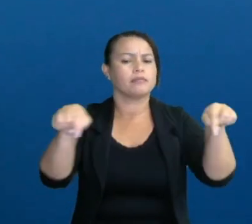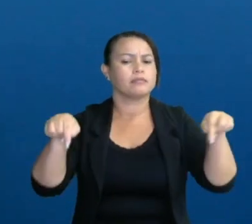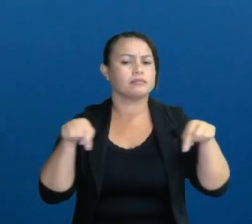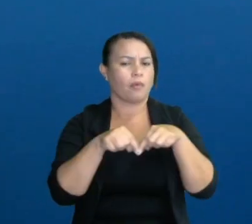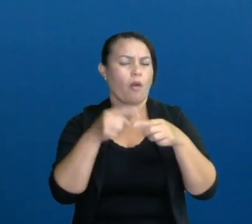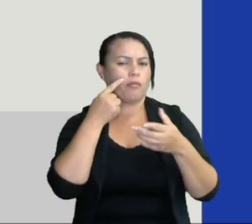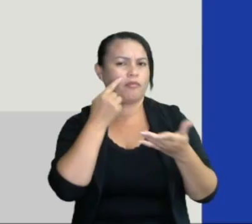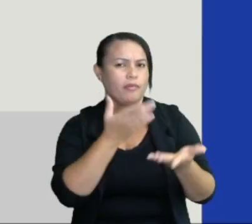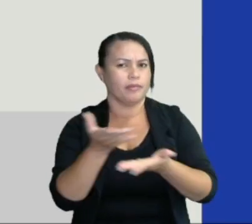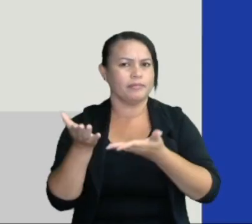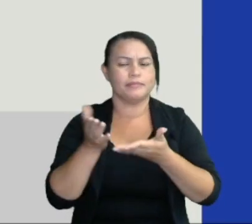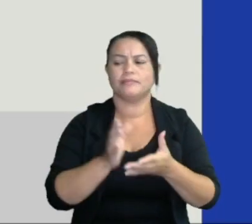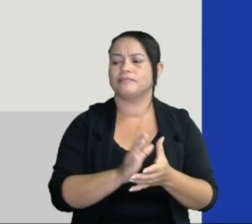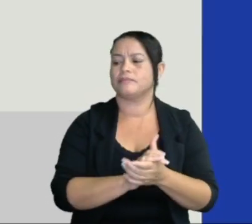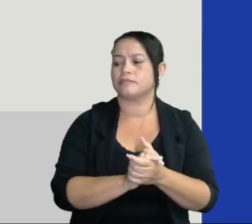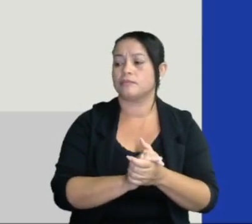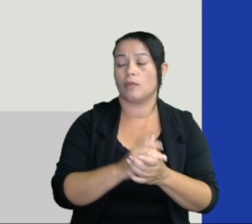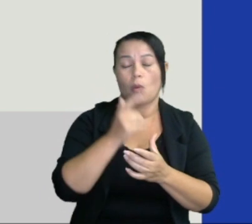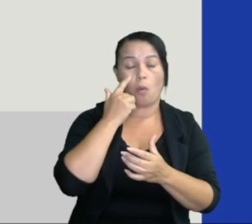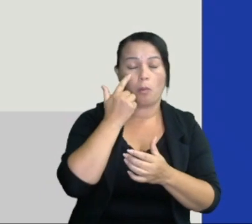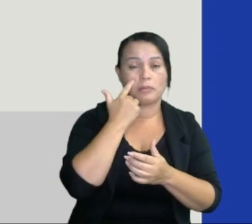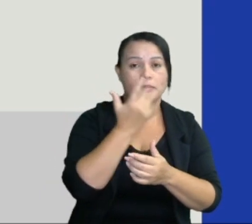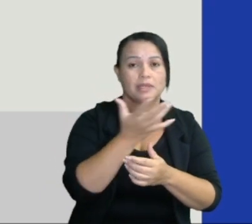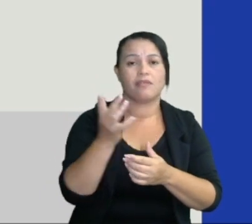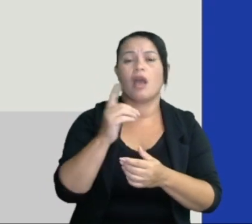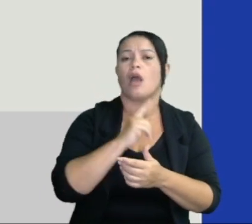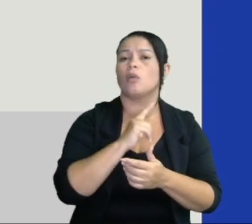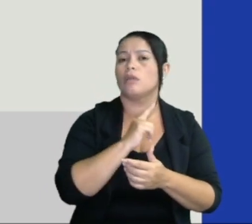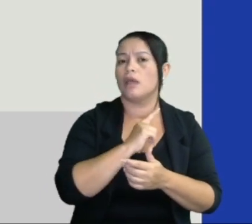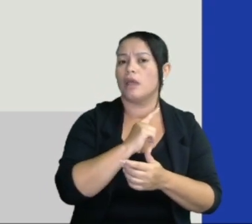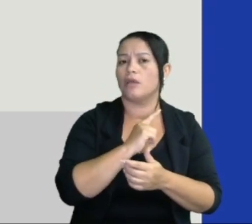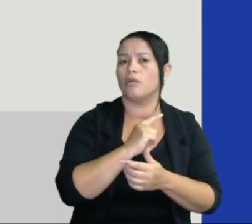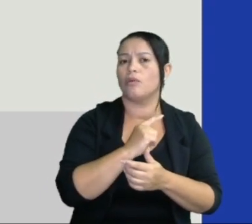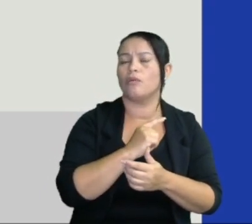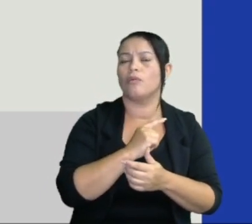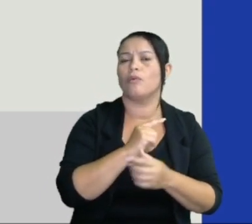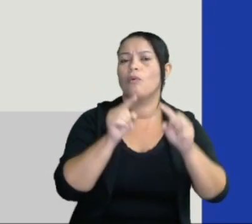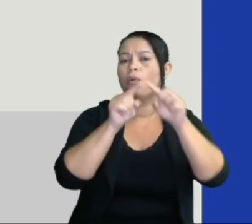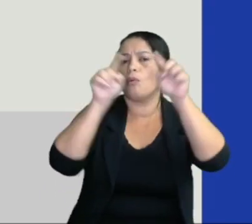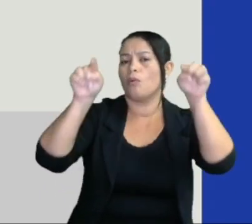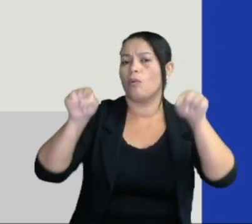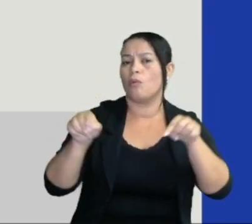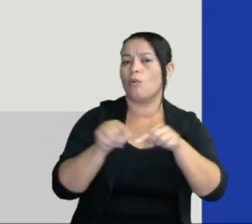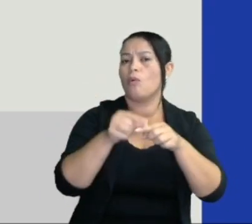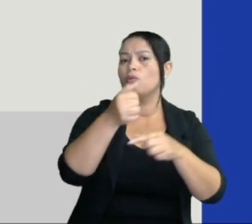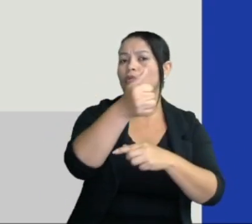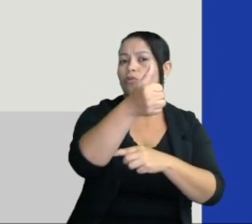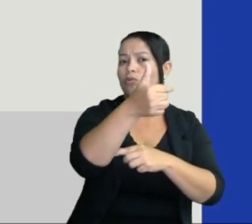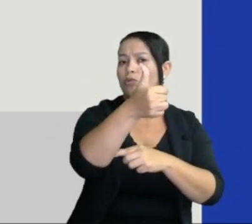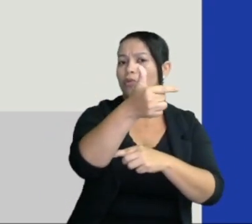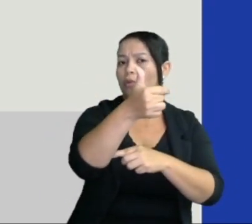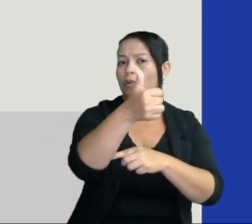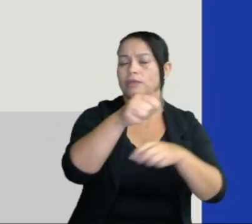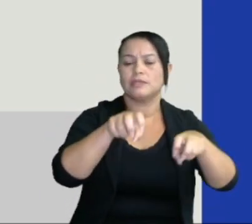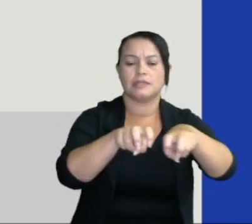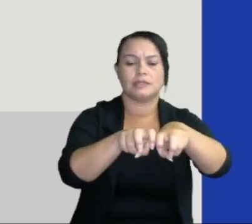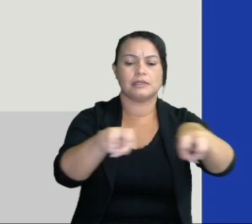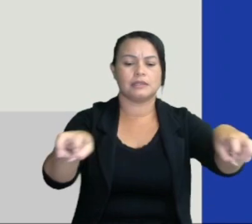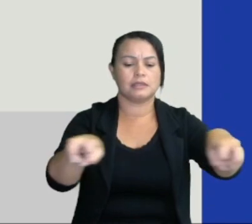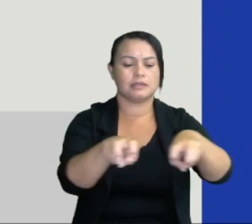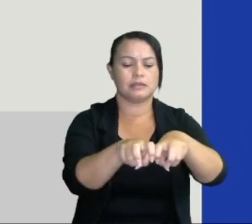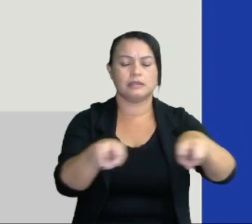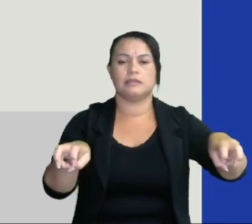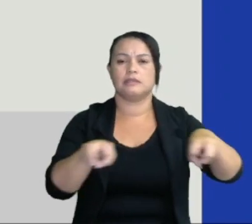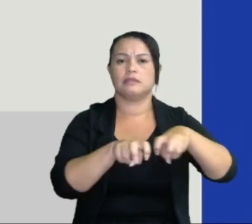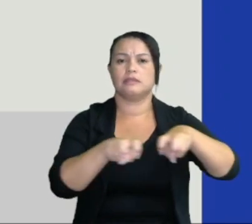forma. Então, aqui eu tenho, ó, 12 filas,